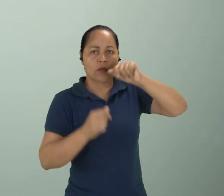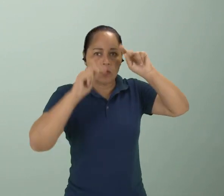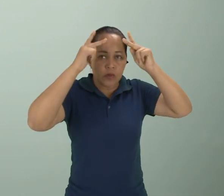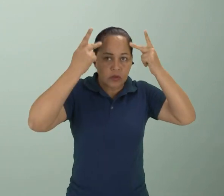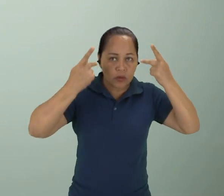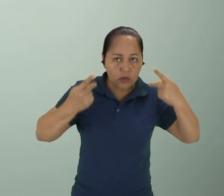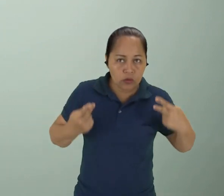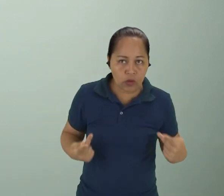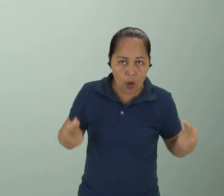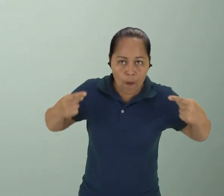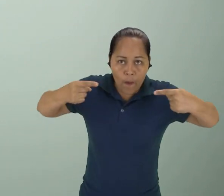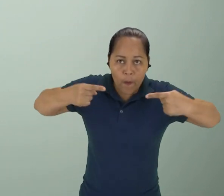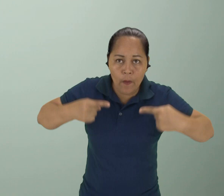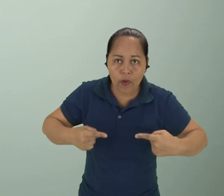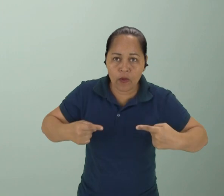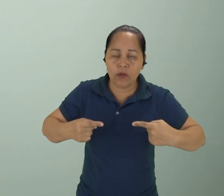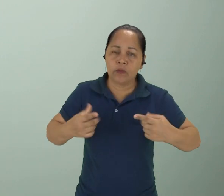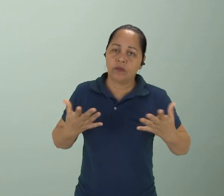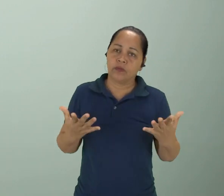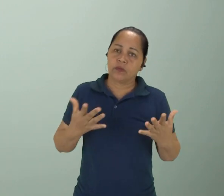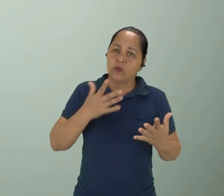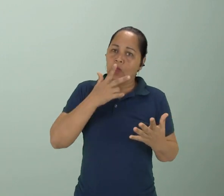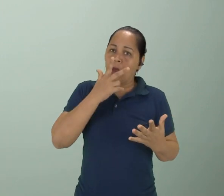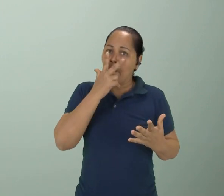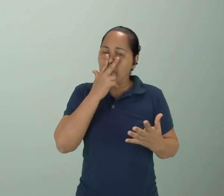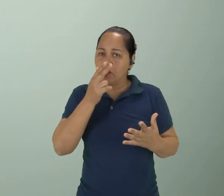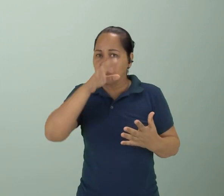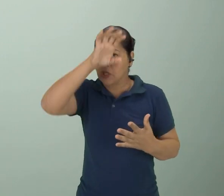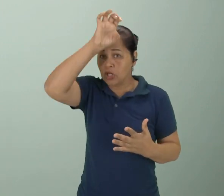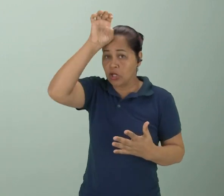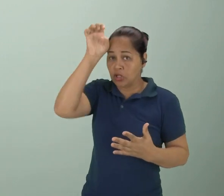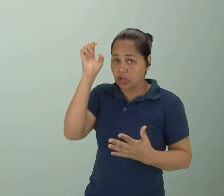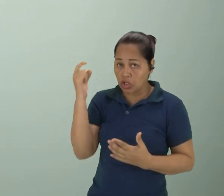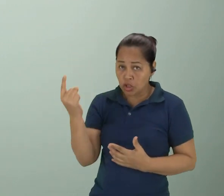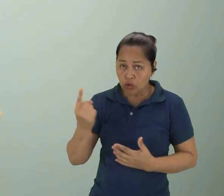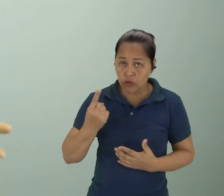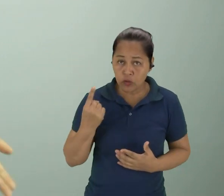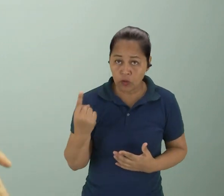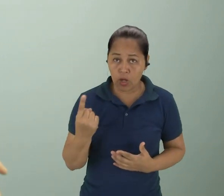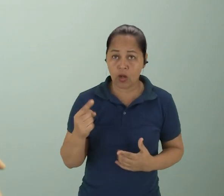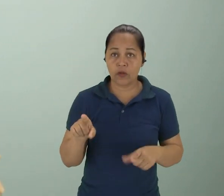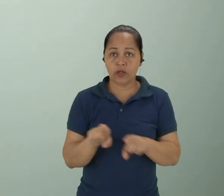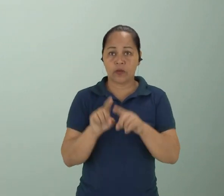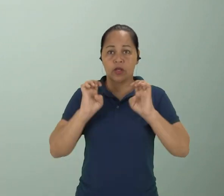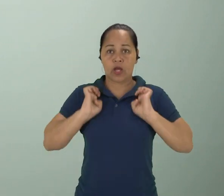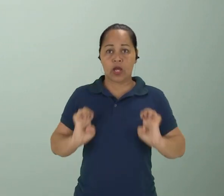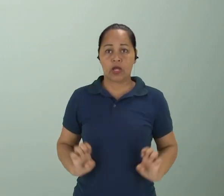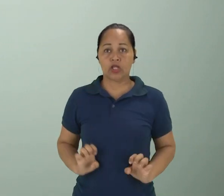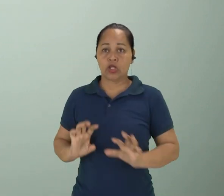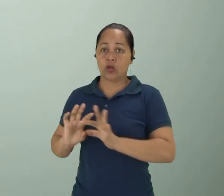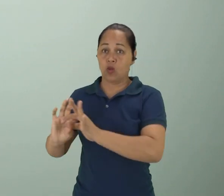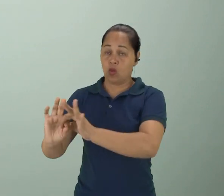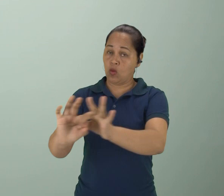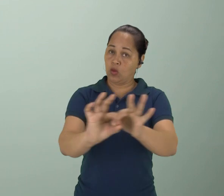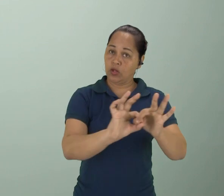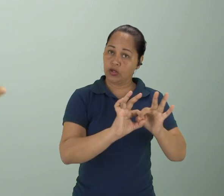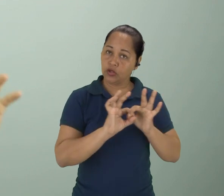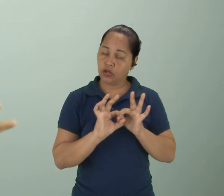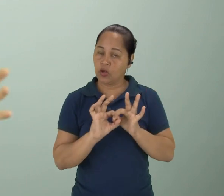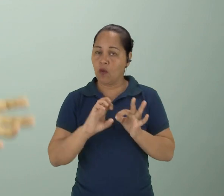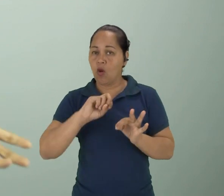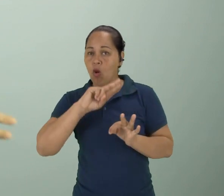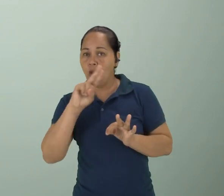em uma oposição entre o individual eo coletivo e tem mais esse desenvolvimento econômico traria